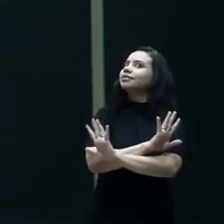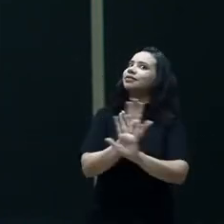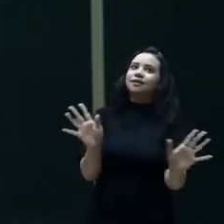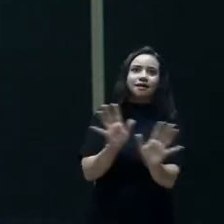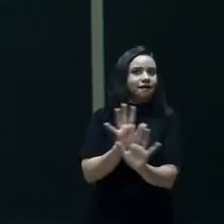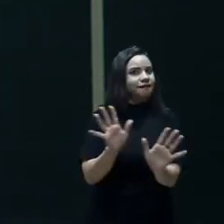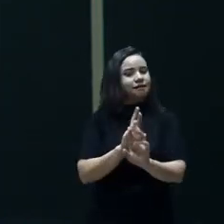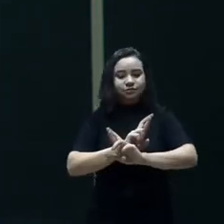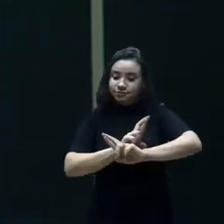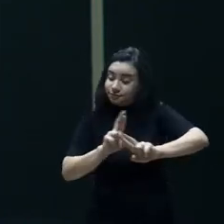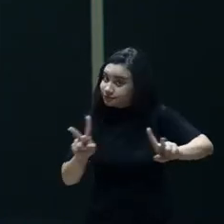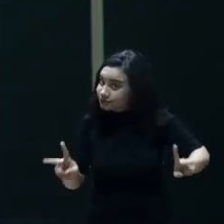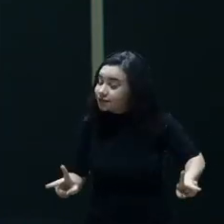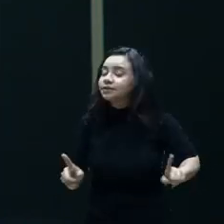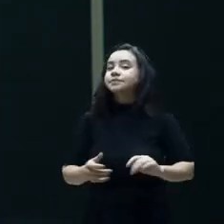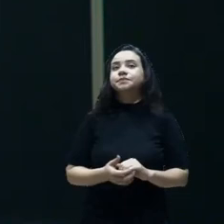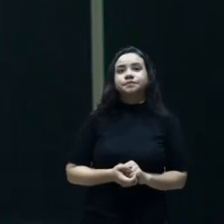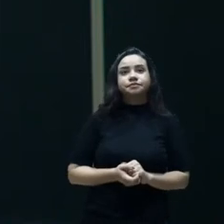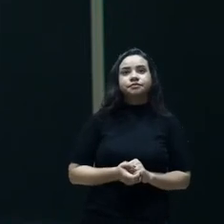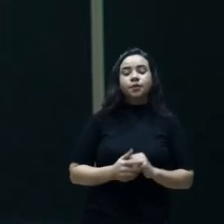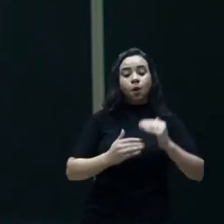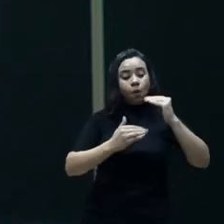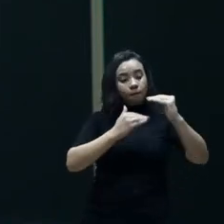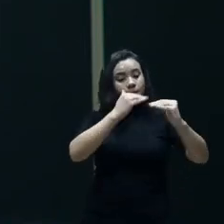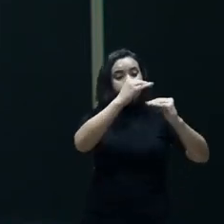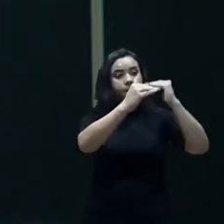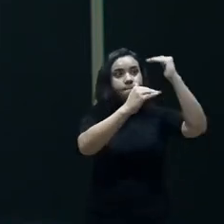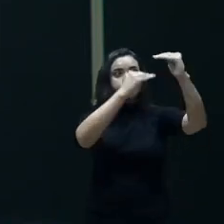Um crescimento em frutos.